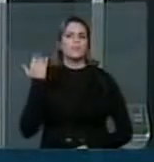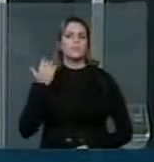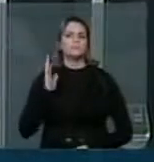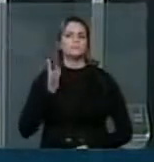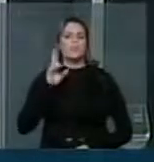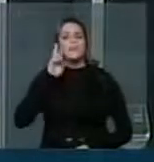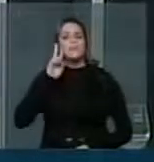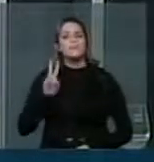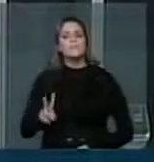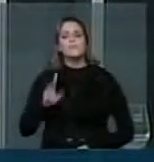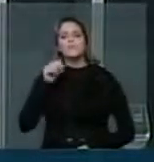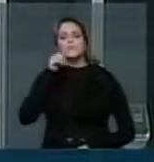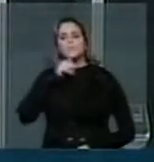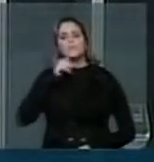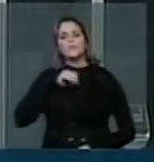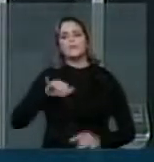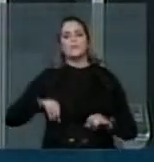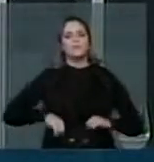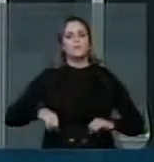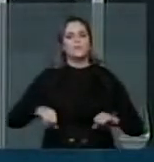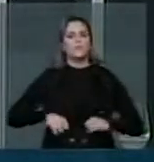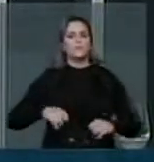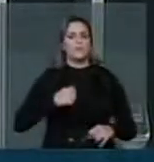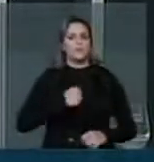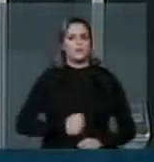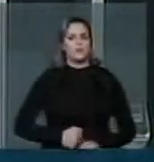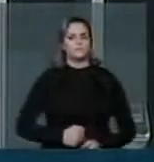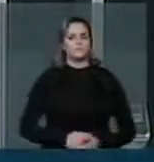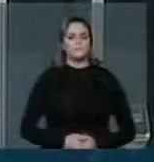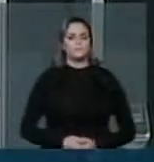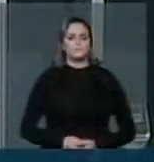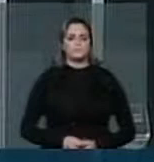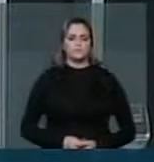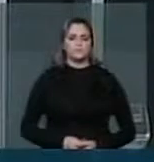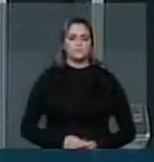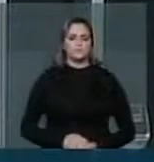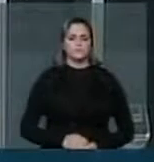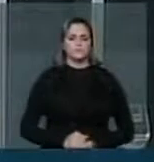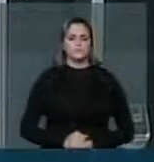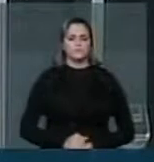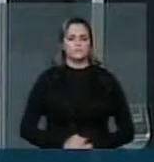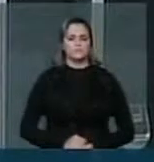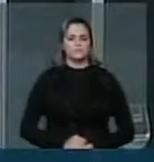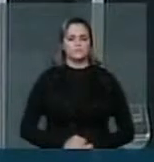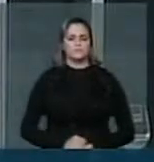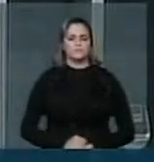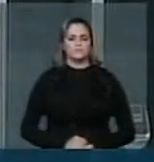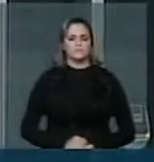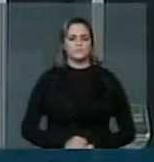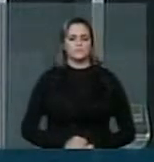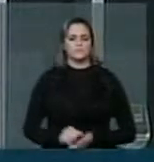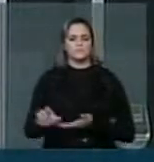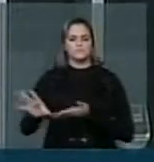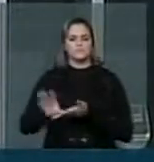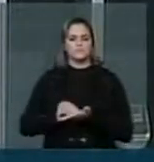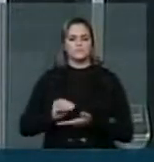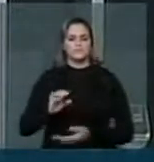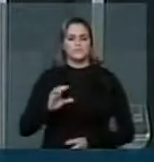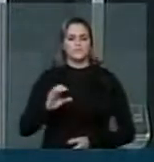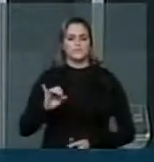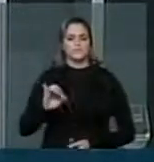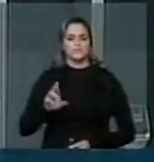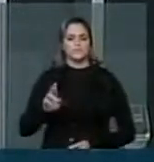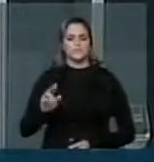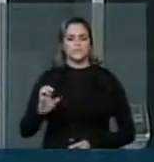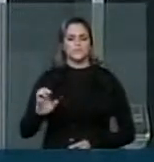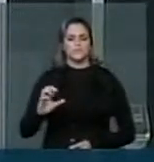mulher de perto nesse processo? Reproduzo de Circe Cunha as indagações que